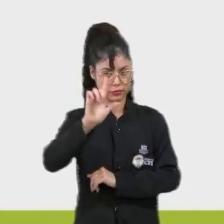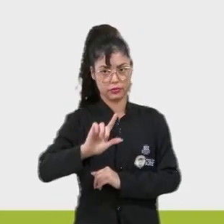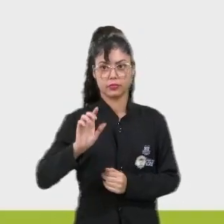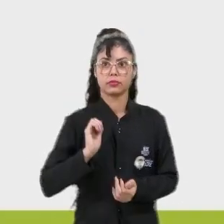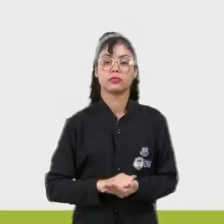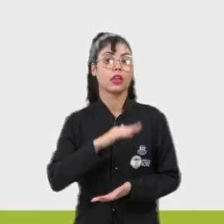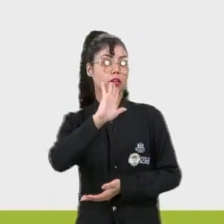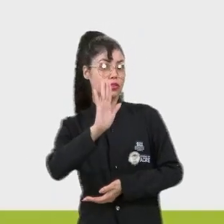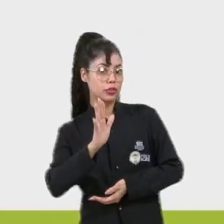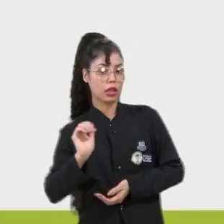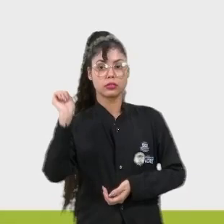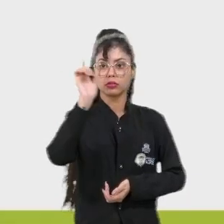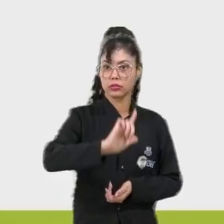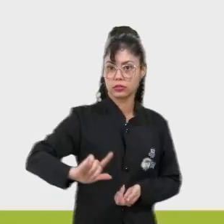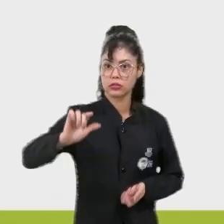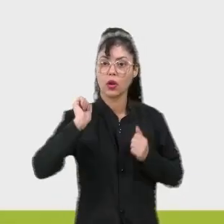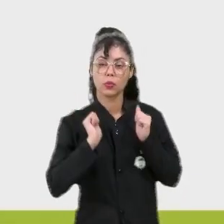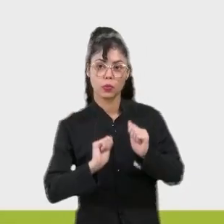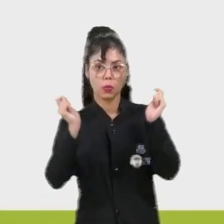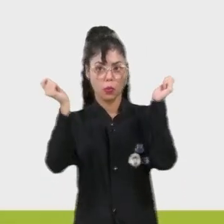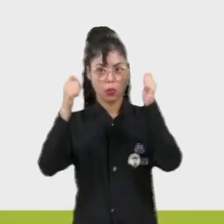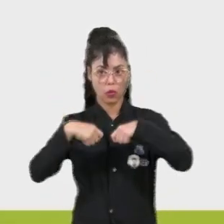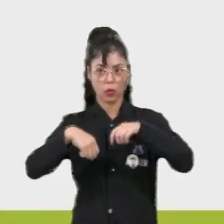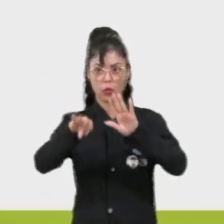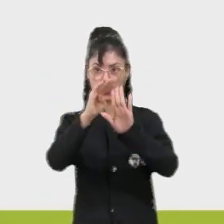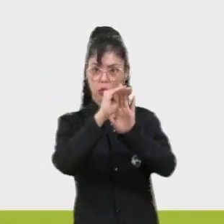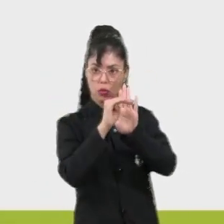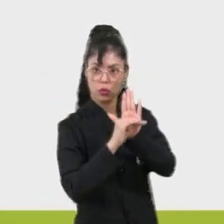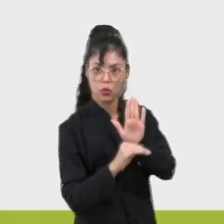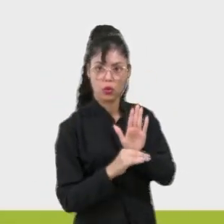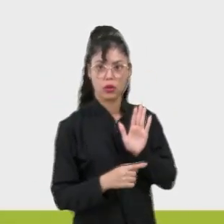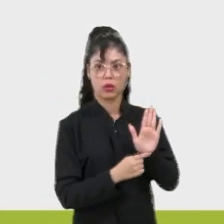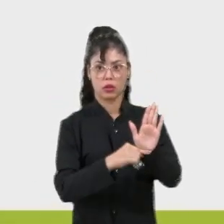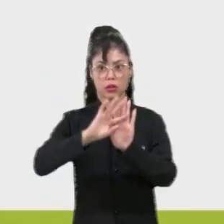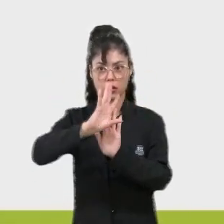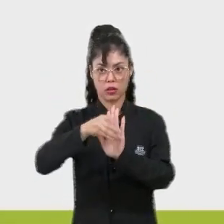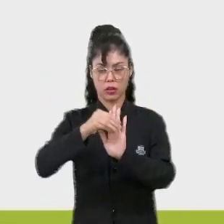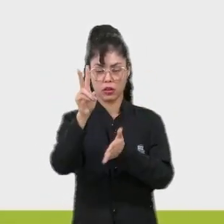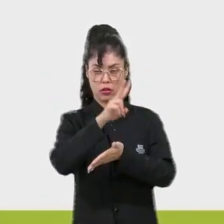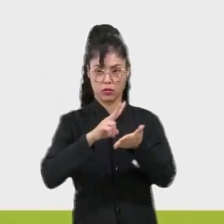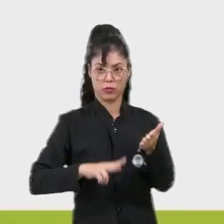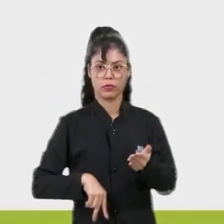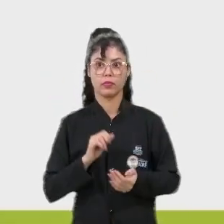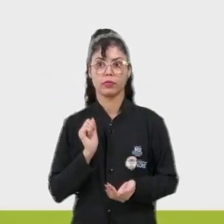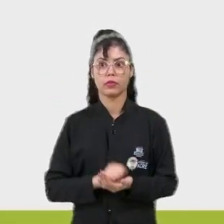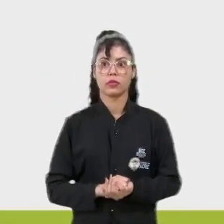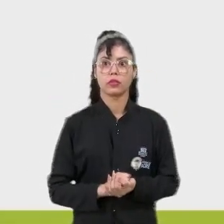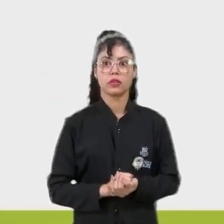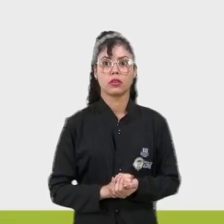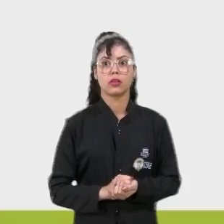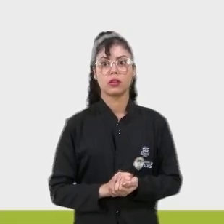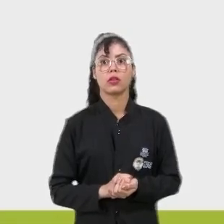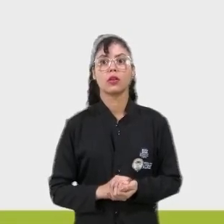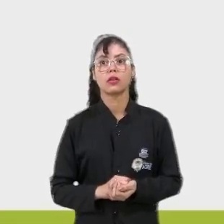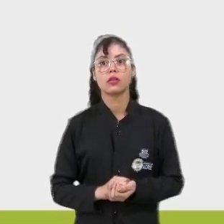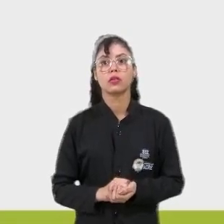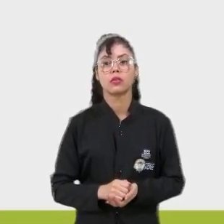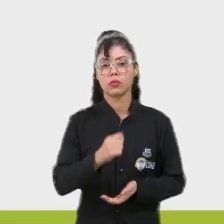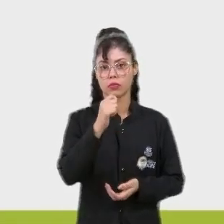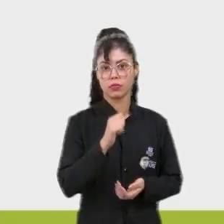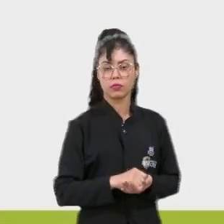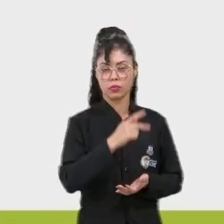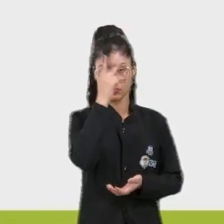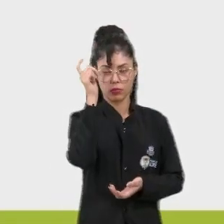texto literário, o texto possui lacunas que são preenchidas pelo leitor. É o jogo